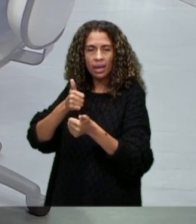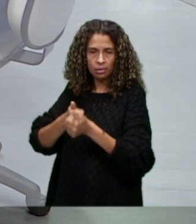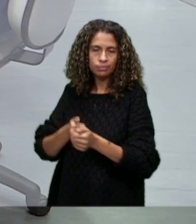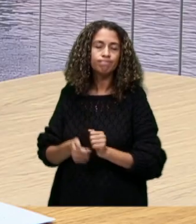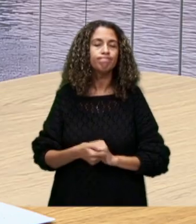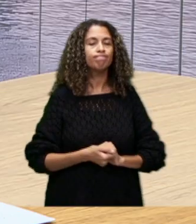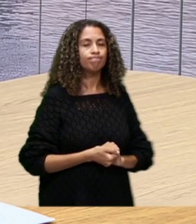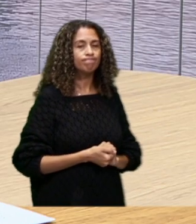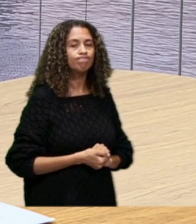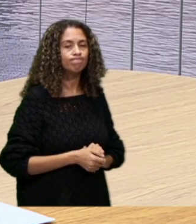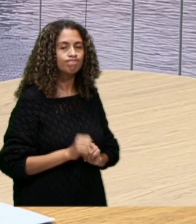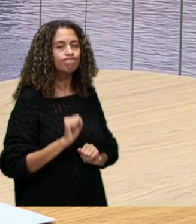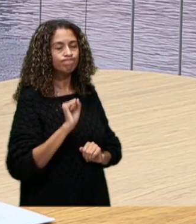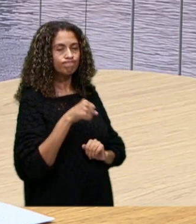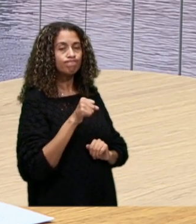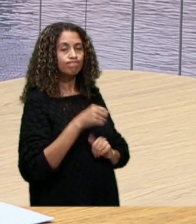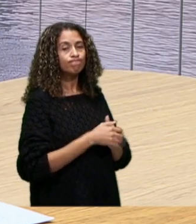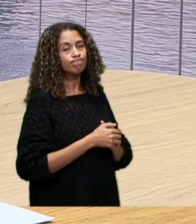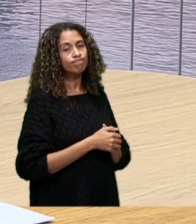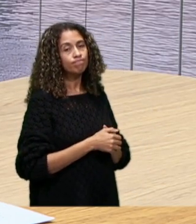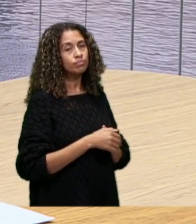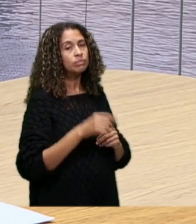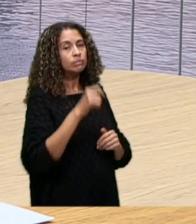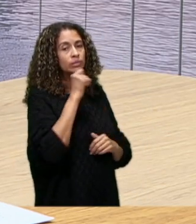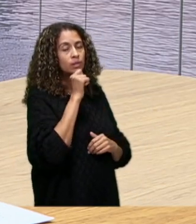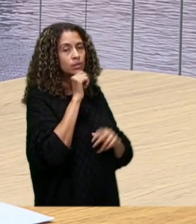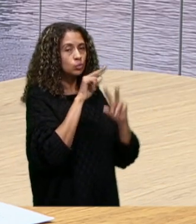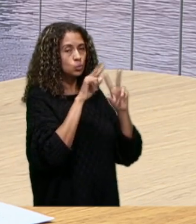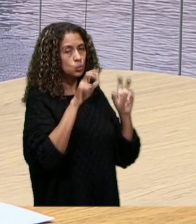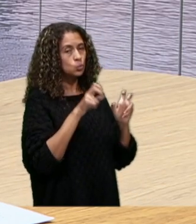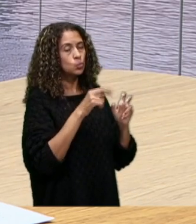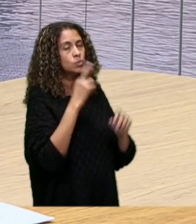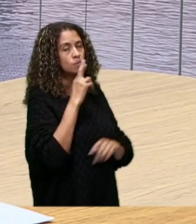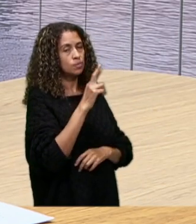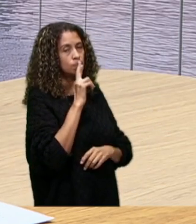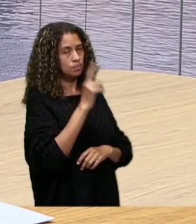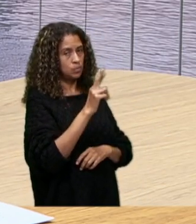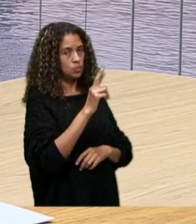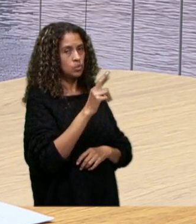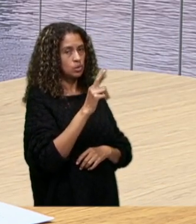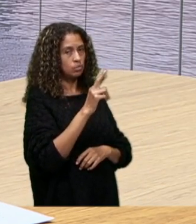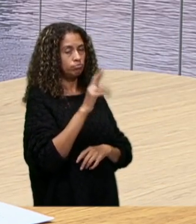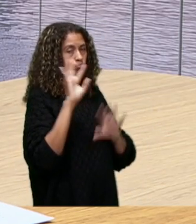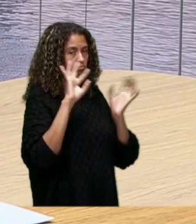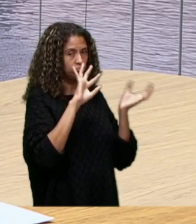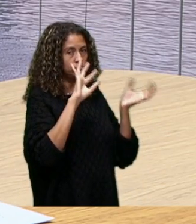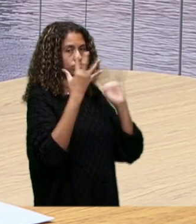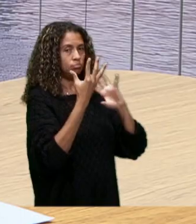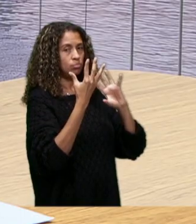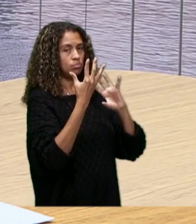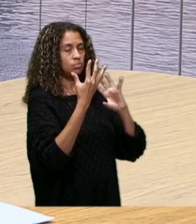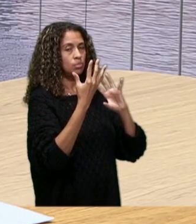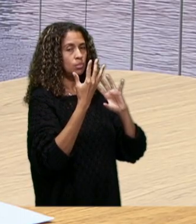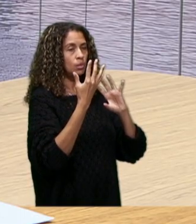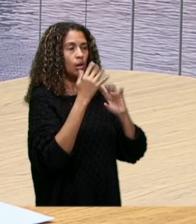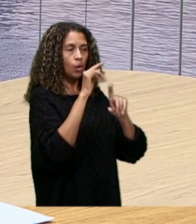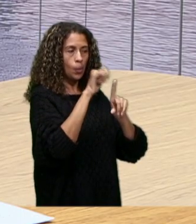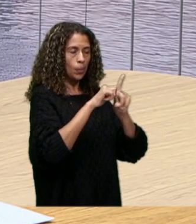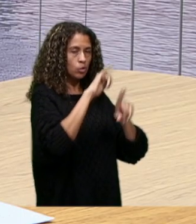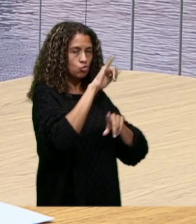E agora sim, né, ainda falando dos resultados dos eventos que aconteceram agora no mês de